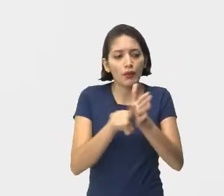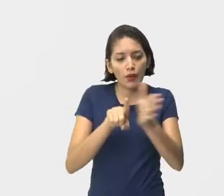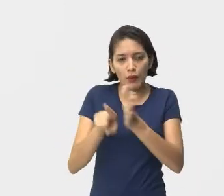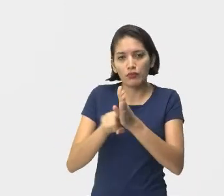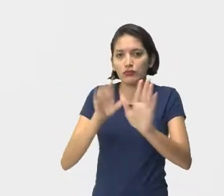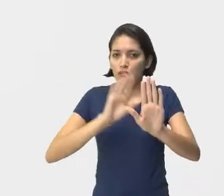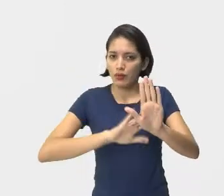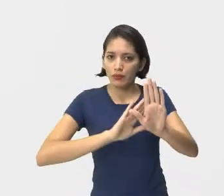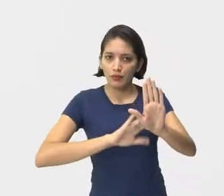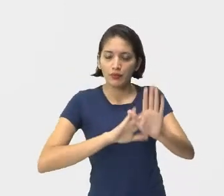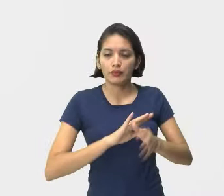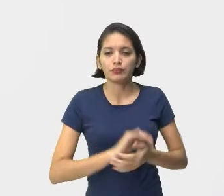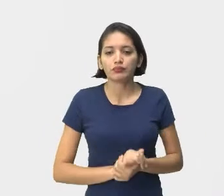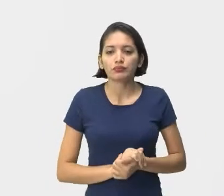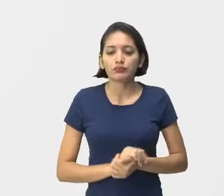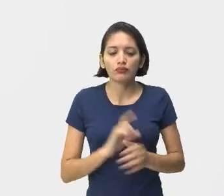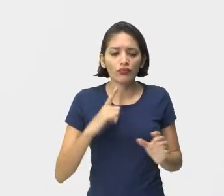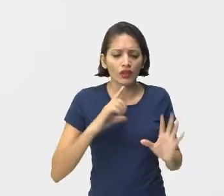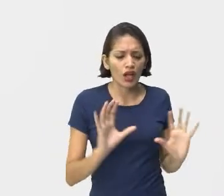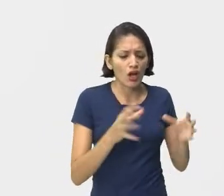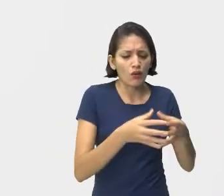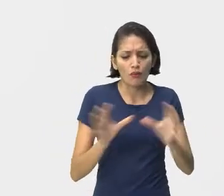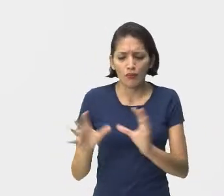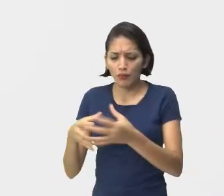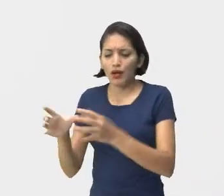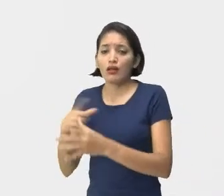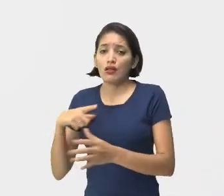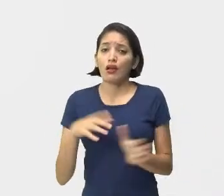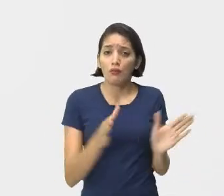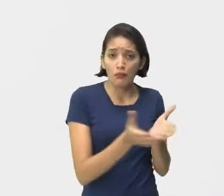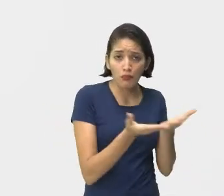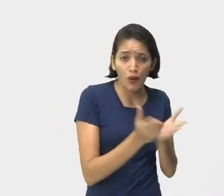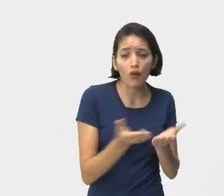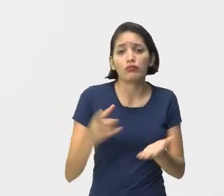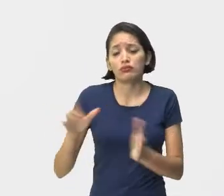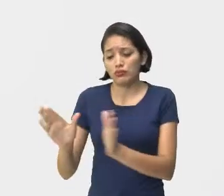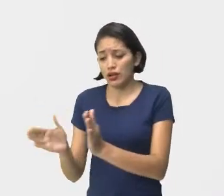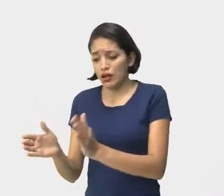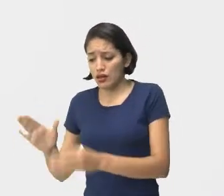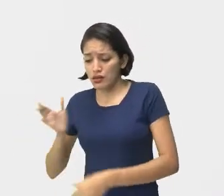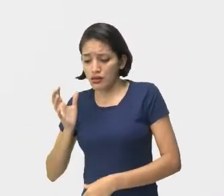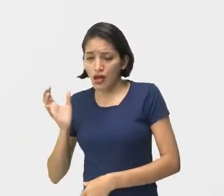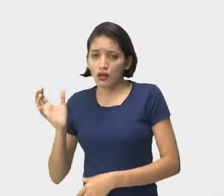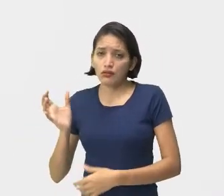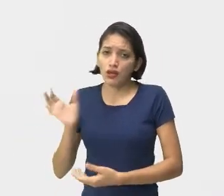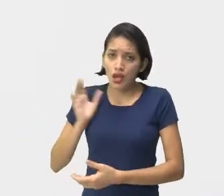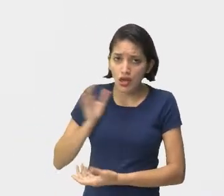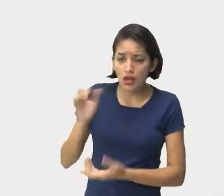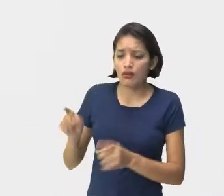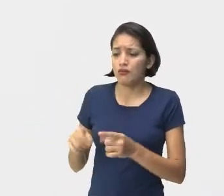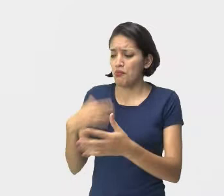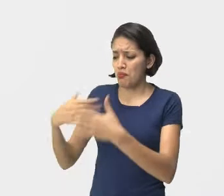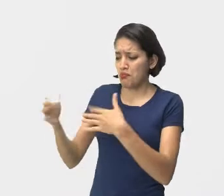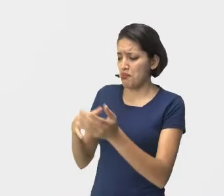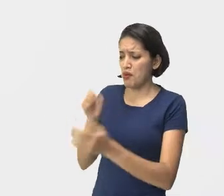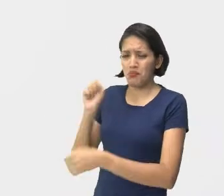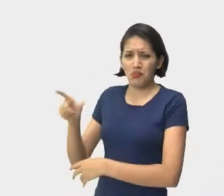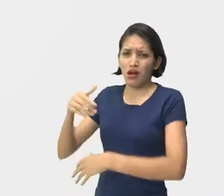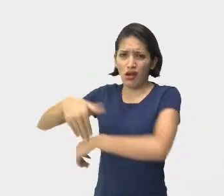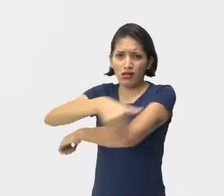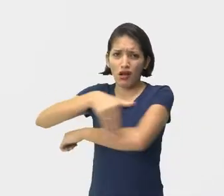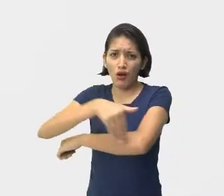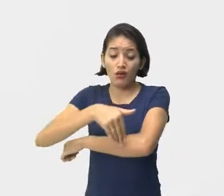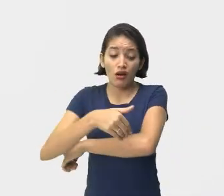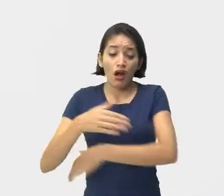classes. Tanto é que tem pobre, tem rico, né? Tem gente jogada na rua, tem gente que